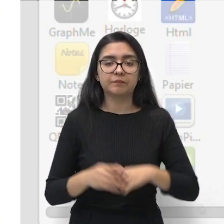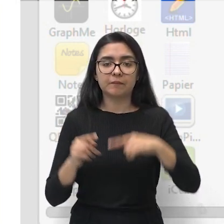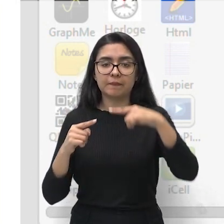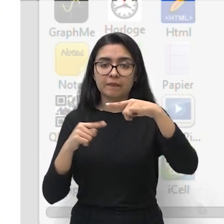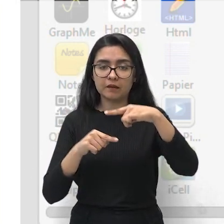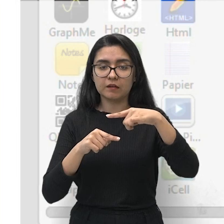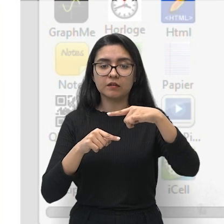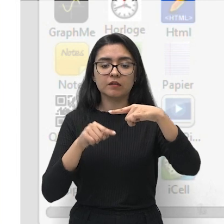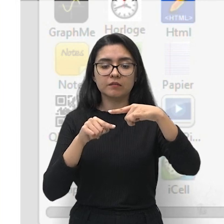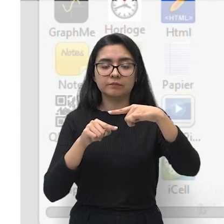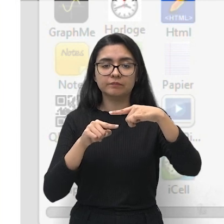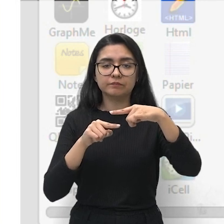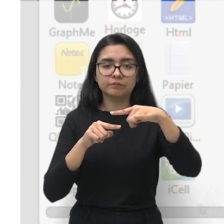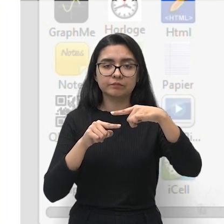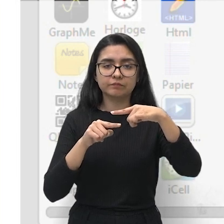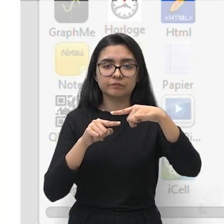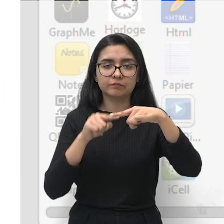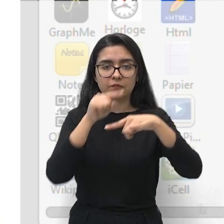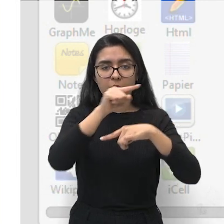embaixo.